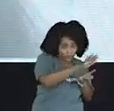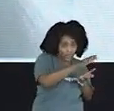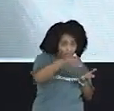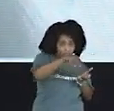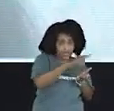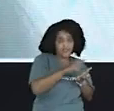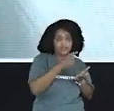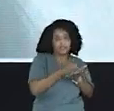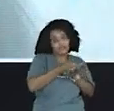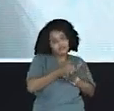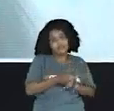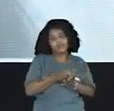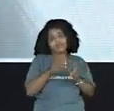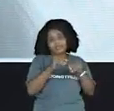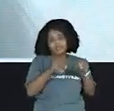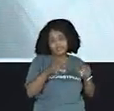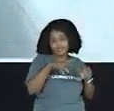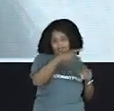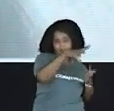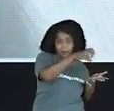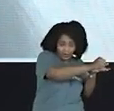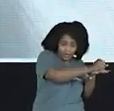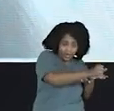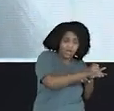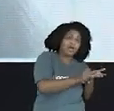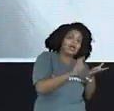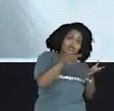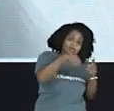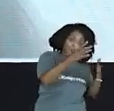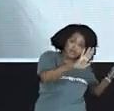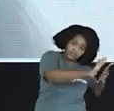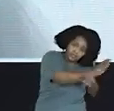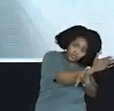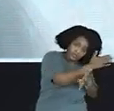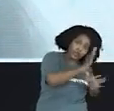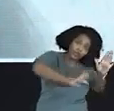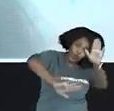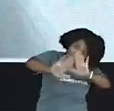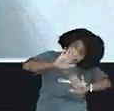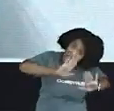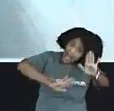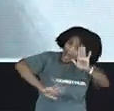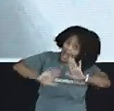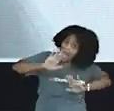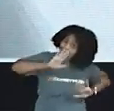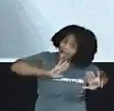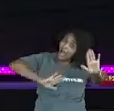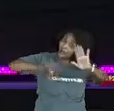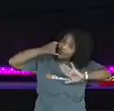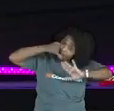e tiverem se estabelecido na terra delas e depois que elas foram destruídas Tenham cuidado para não